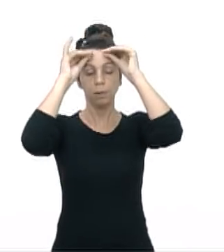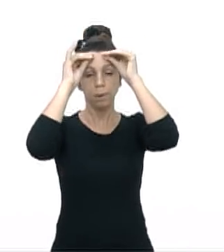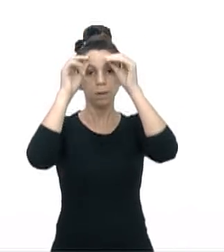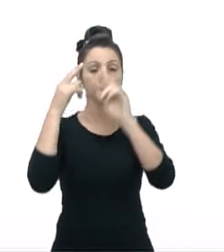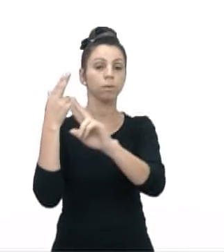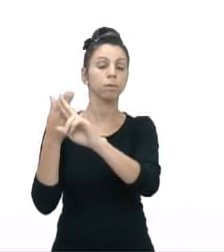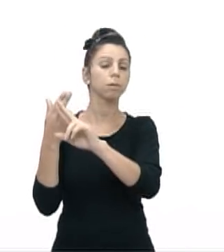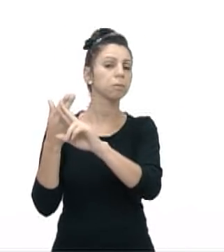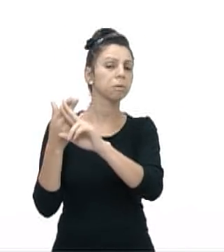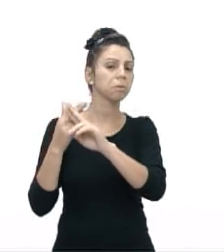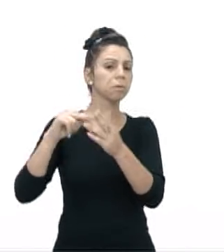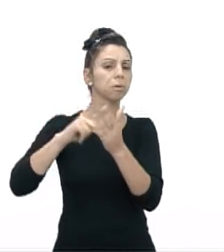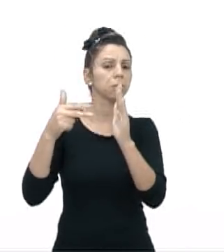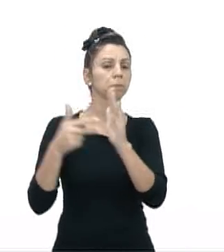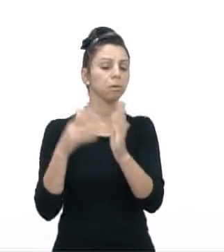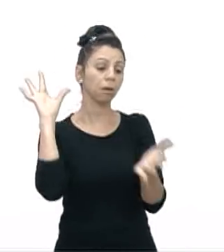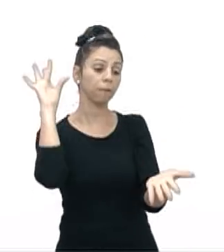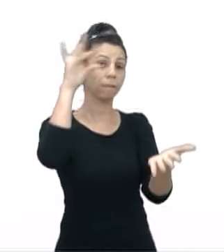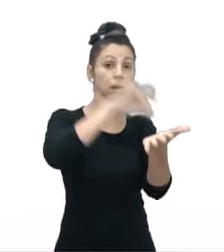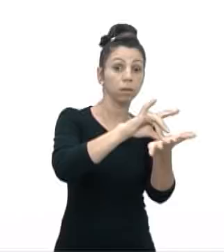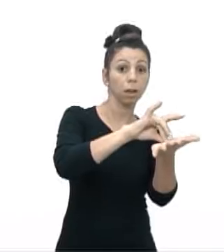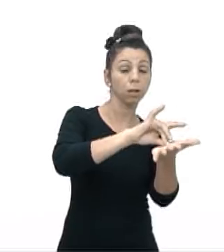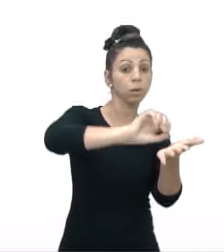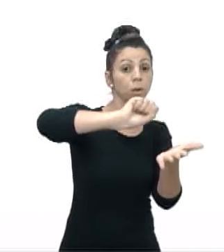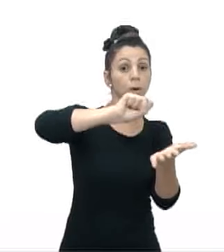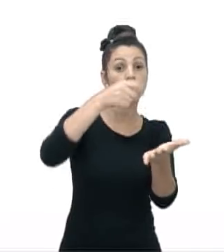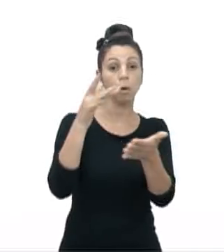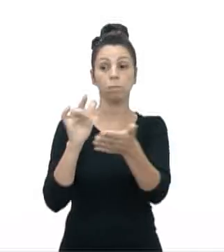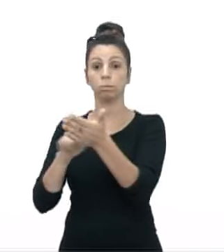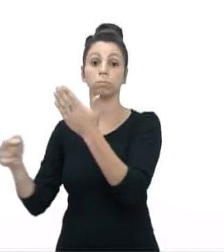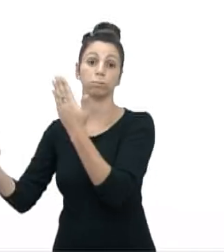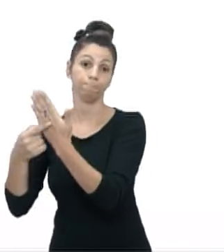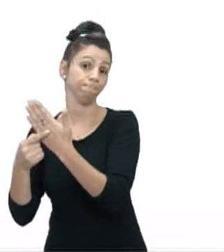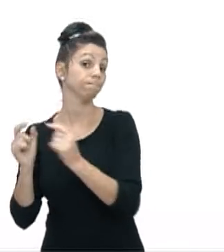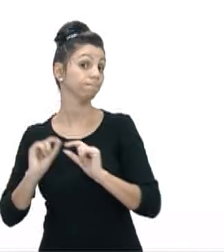que sentido? Denotativo ou conotativo?